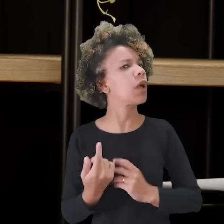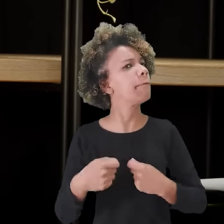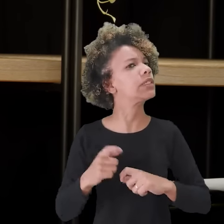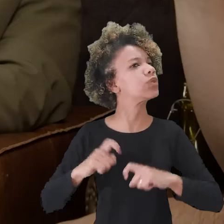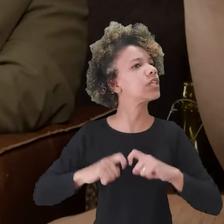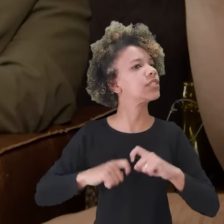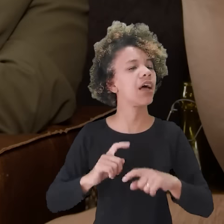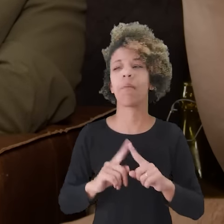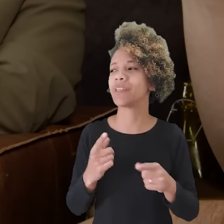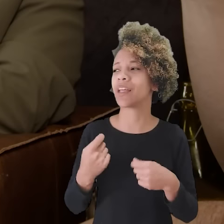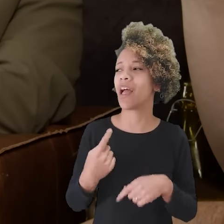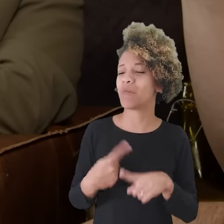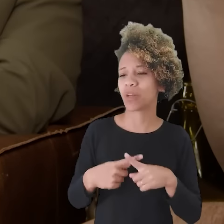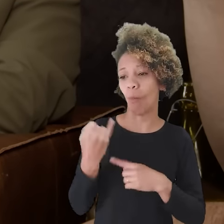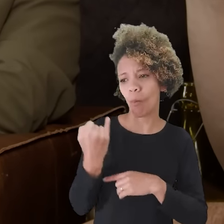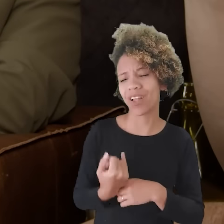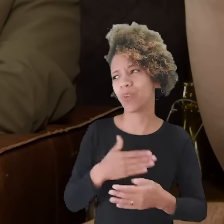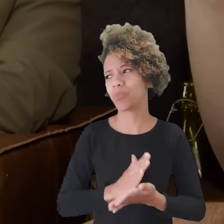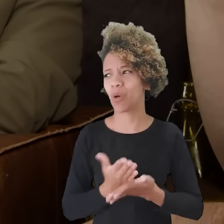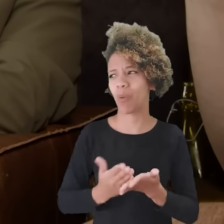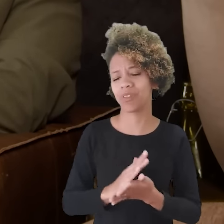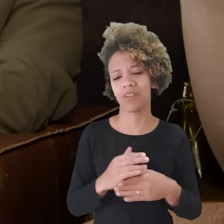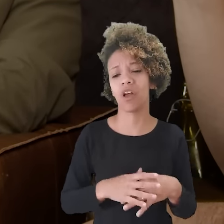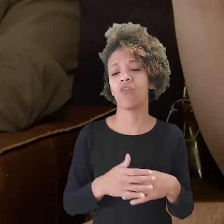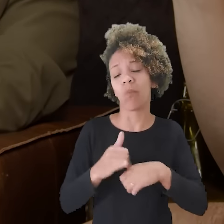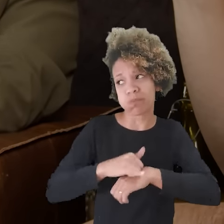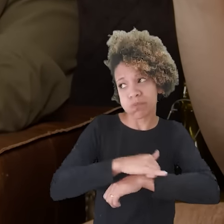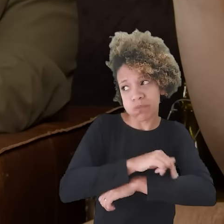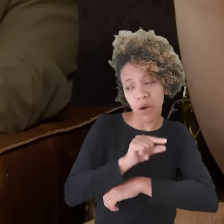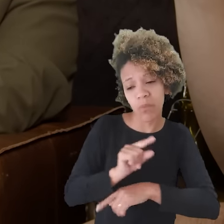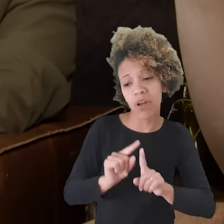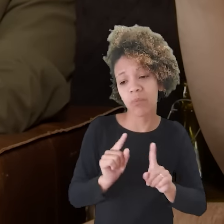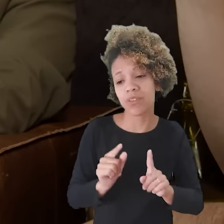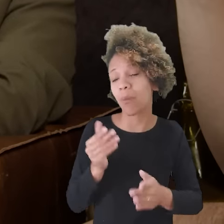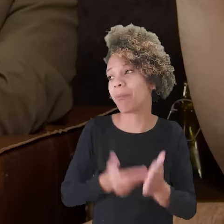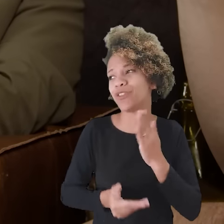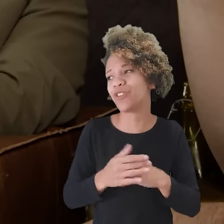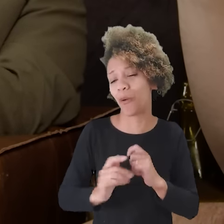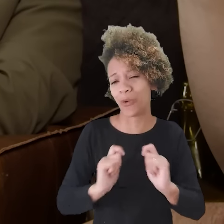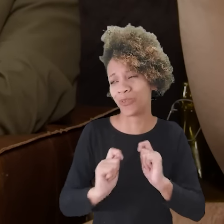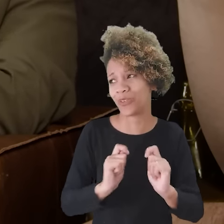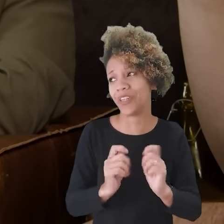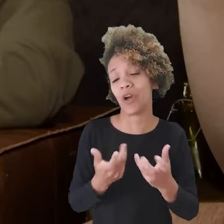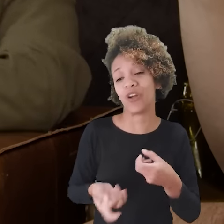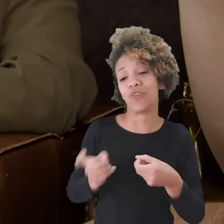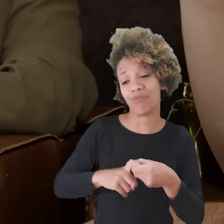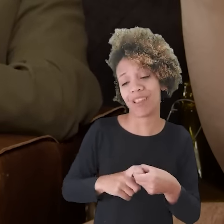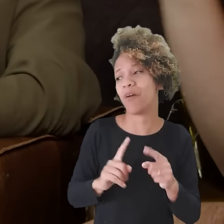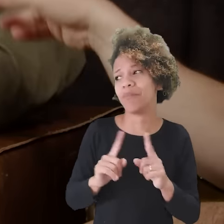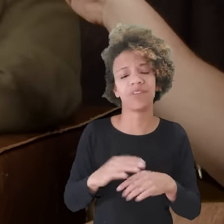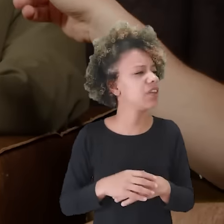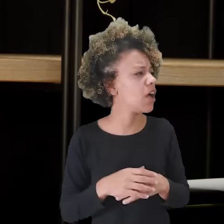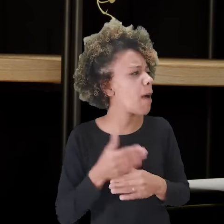Você falou acho que eu preciso transar mas é porque eu fiquei muito magro eu comecei a me incomodar E aí eu disse vou engordar um pouco sendo que eu perdi um pouco a mão e aí agora eu vou voltar mas